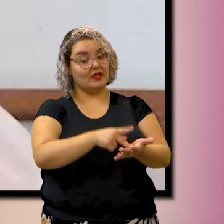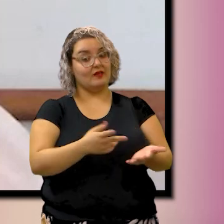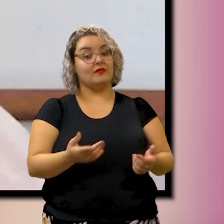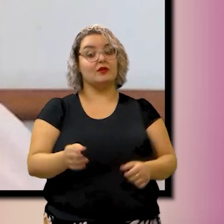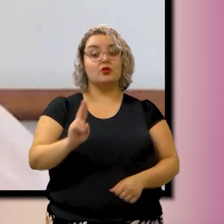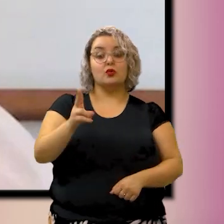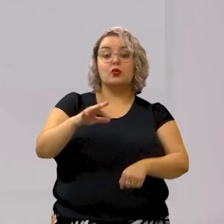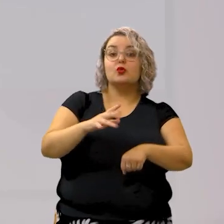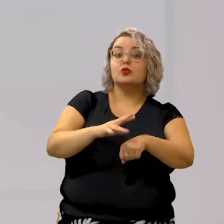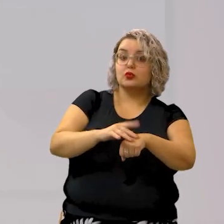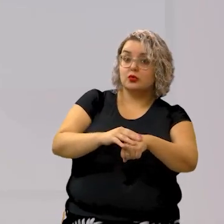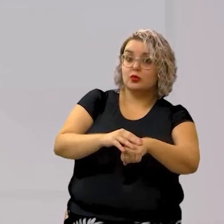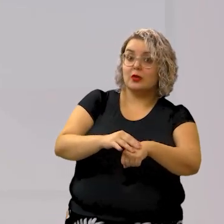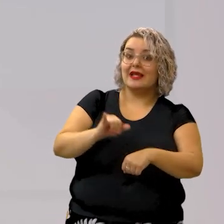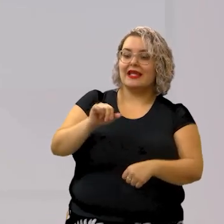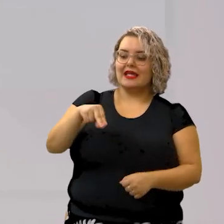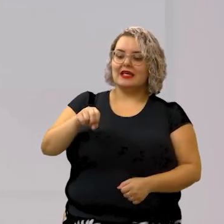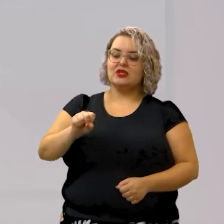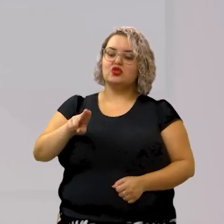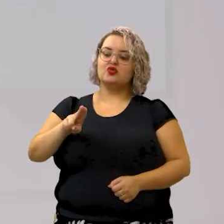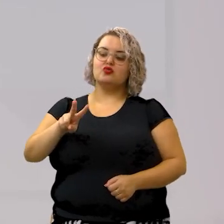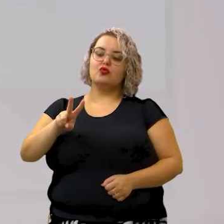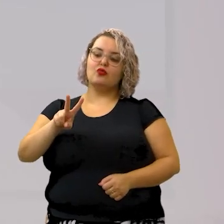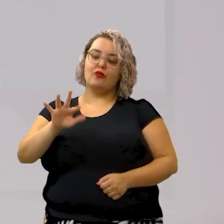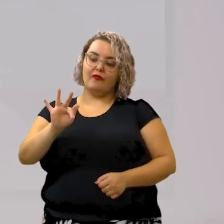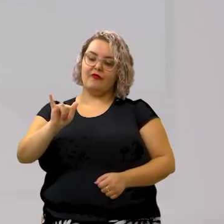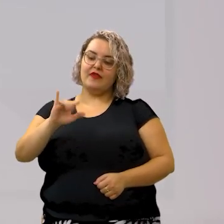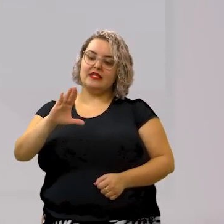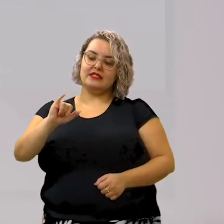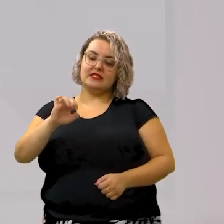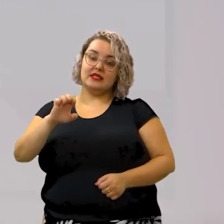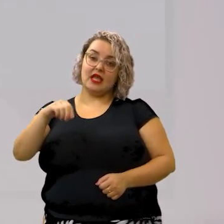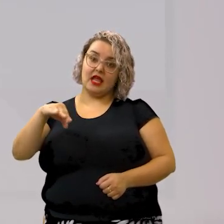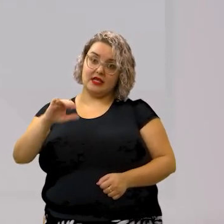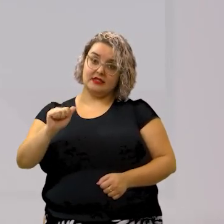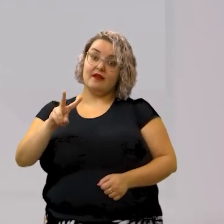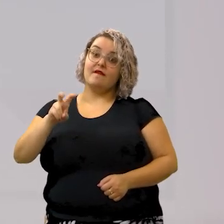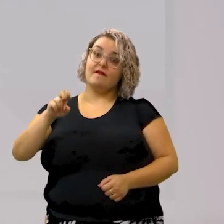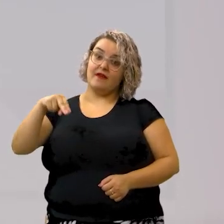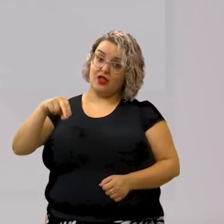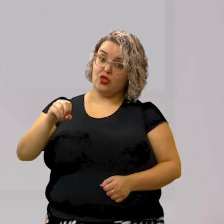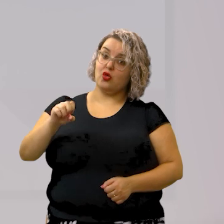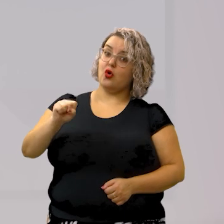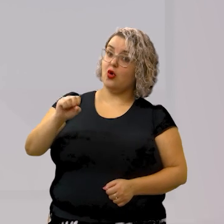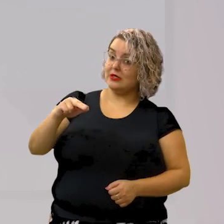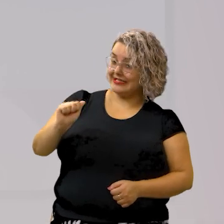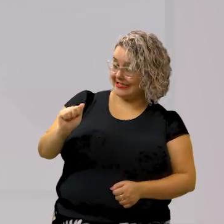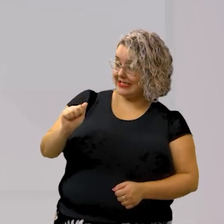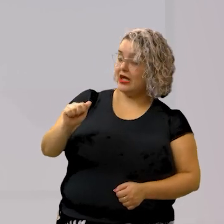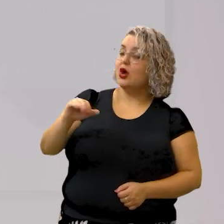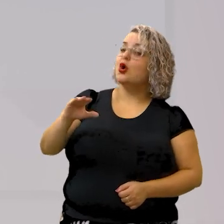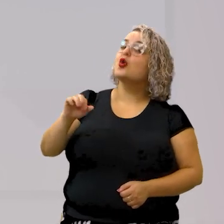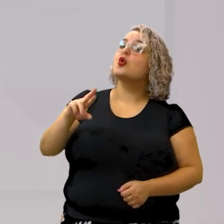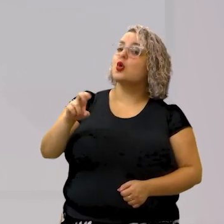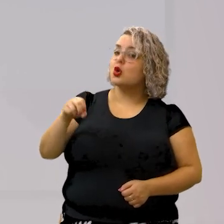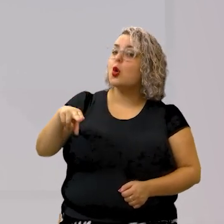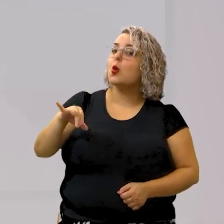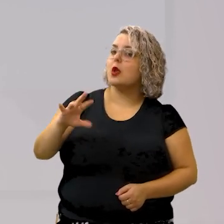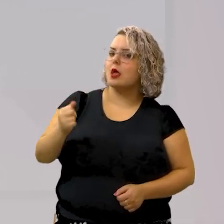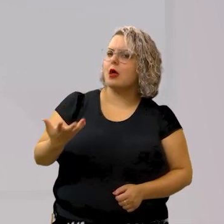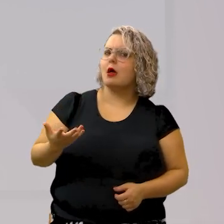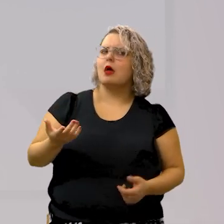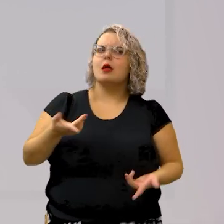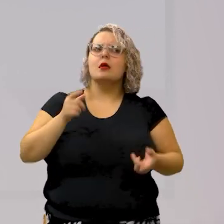doença é insuficiência venosa crônica. Varizes é só uma manifestação dessa doença. O que quer dizer,